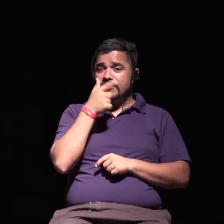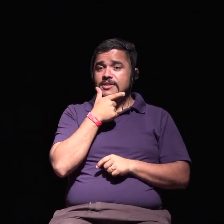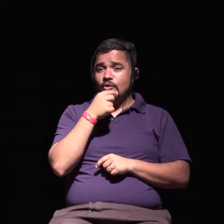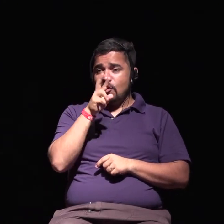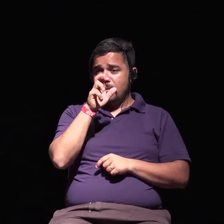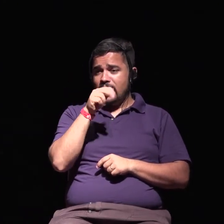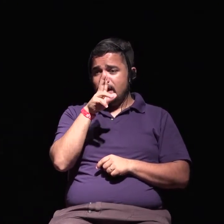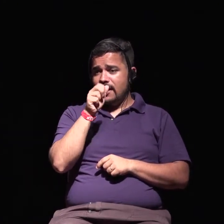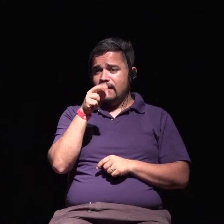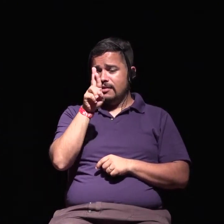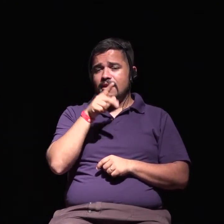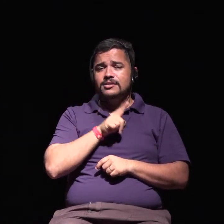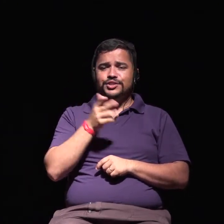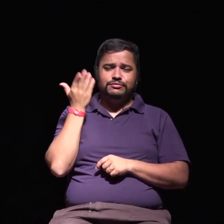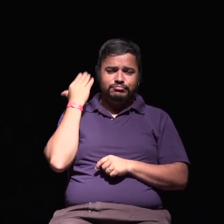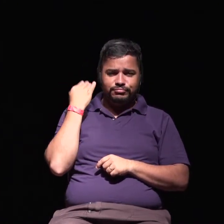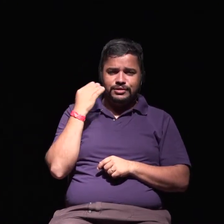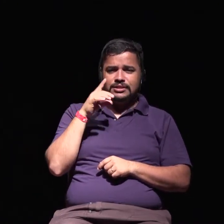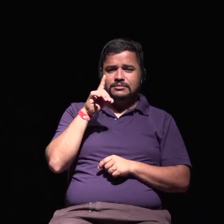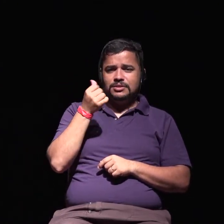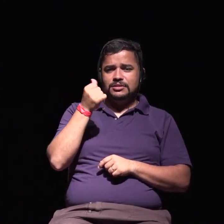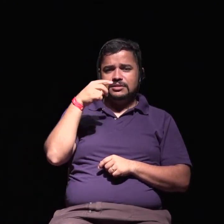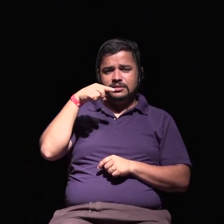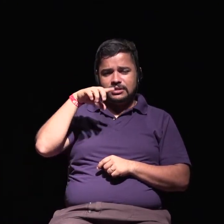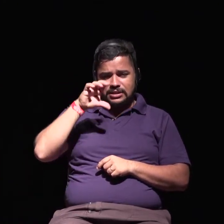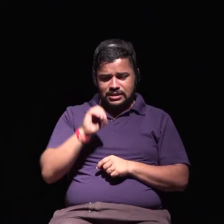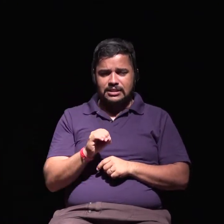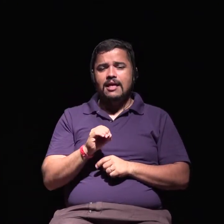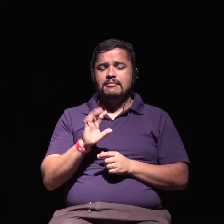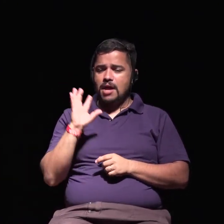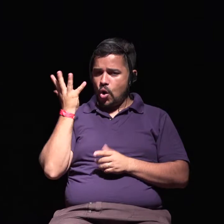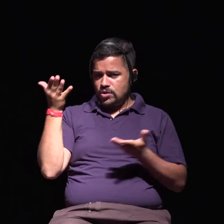of come to fruition now. Thank you so much.